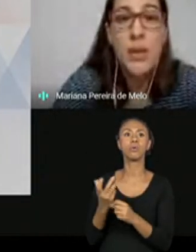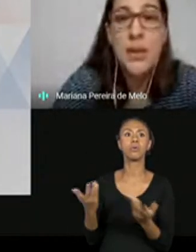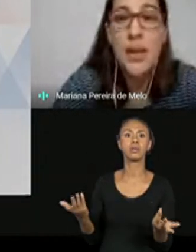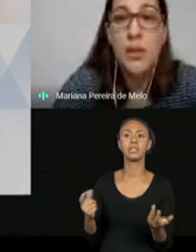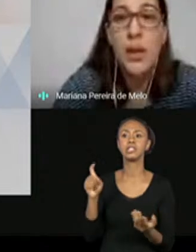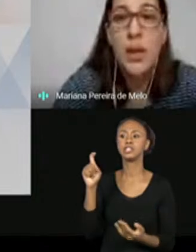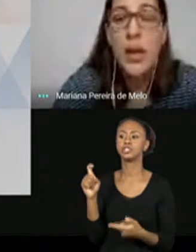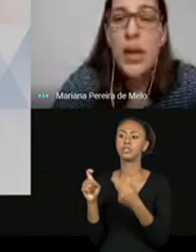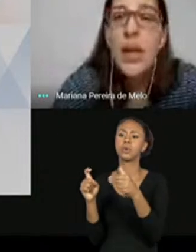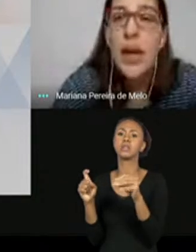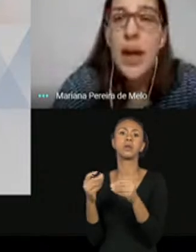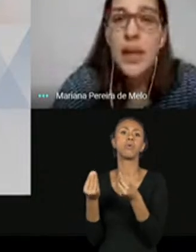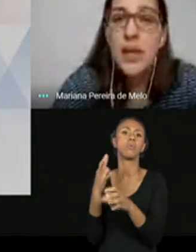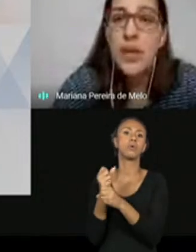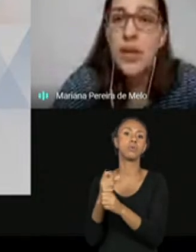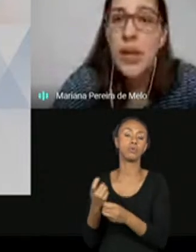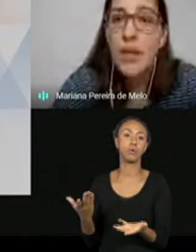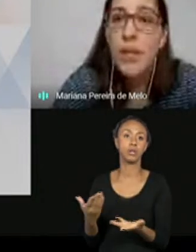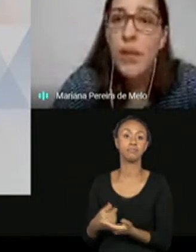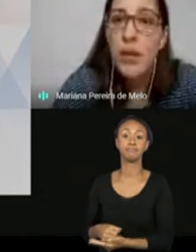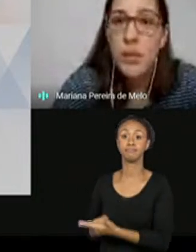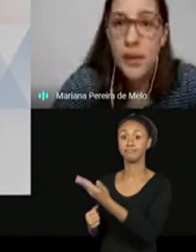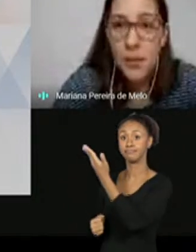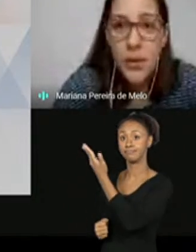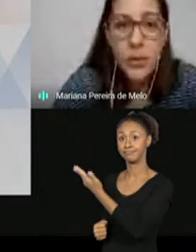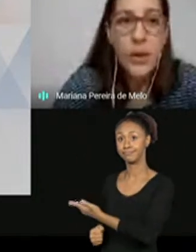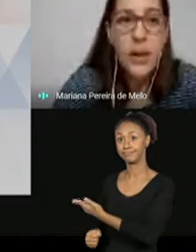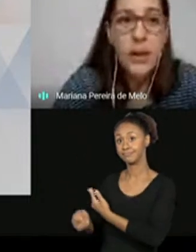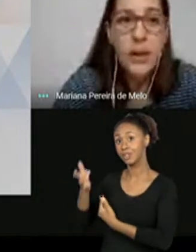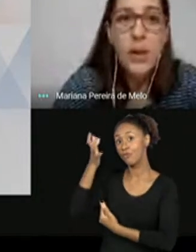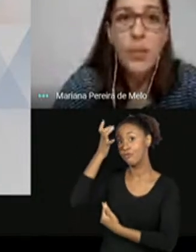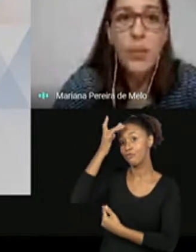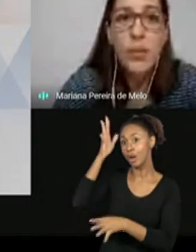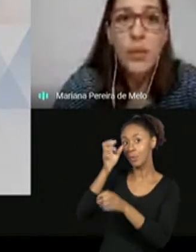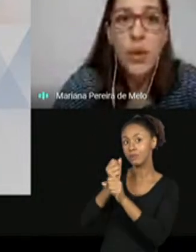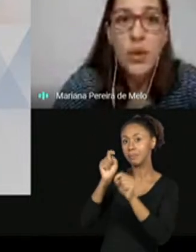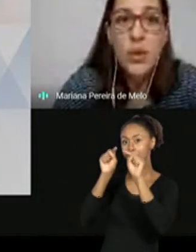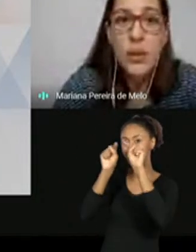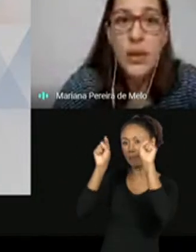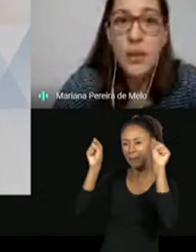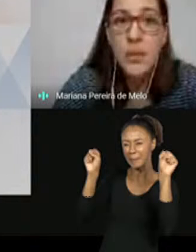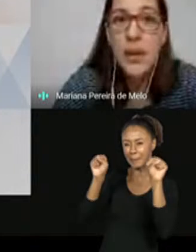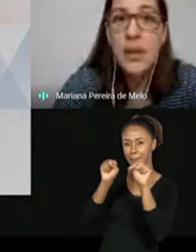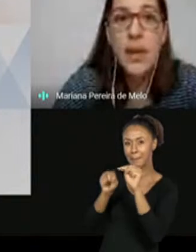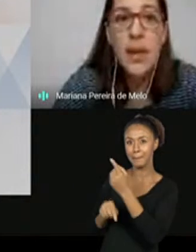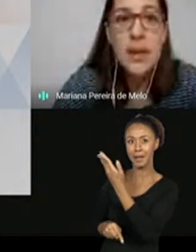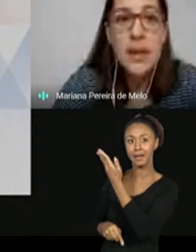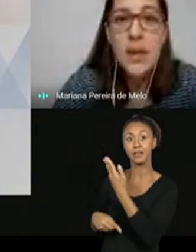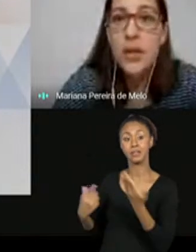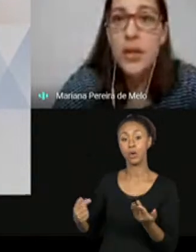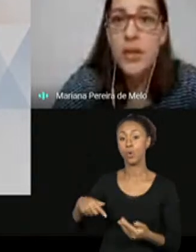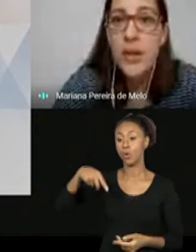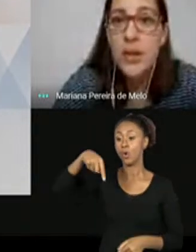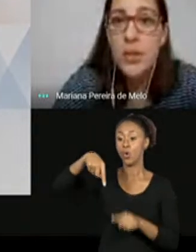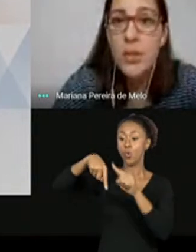x igual a 0? Aqui a gente tem a fórmula da Poisson. Então, o nosso lambda